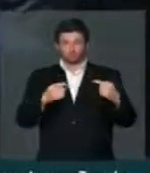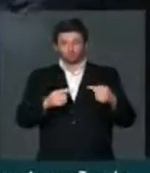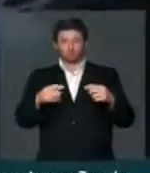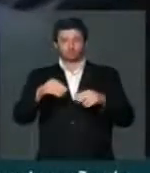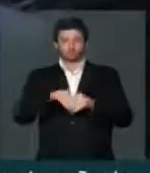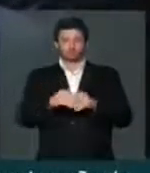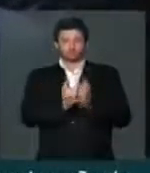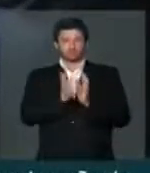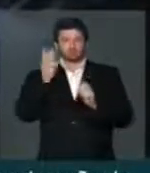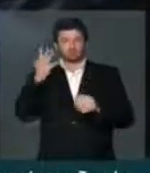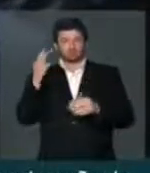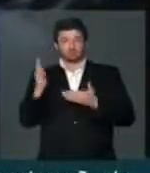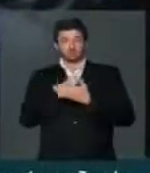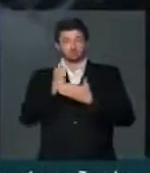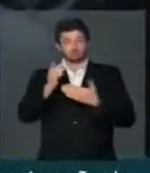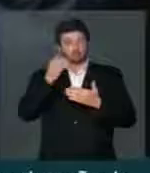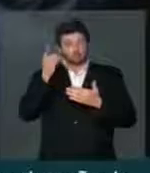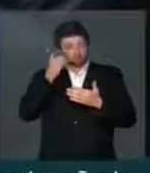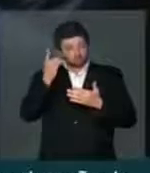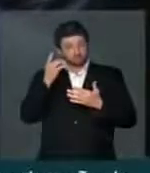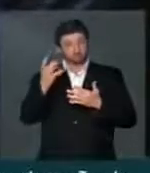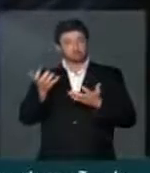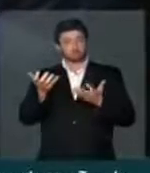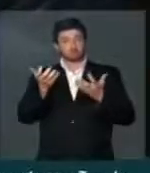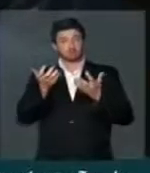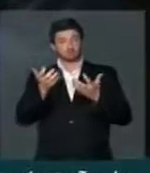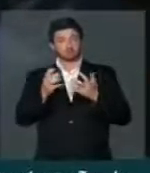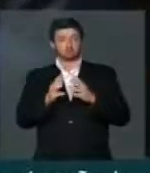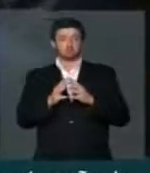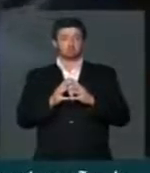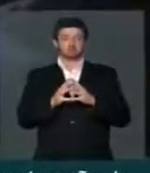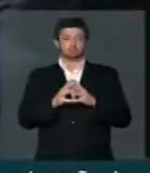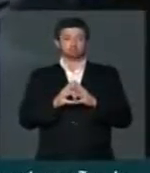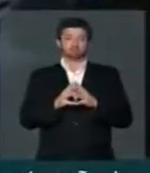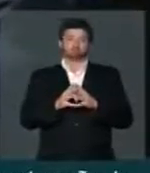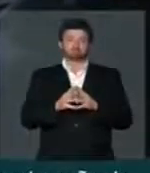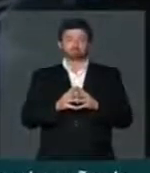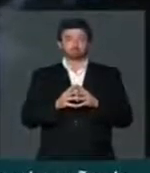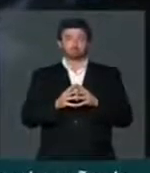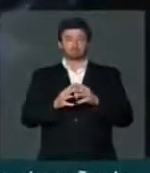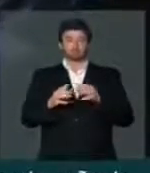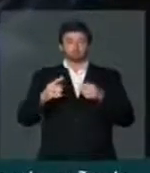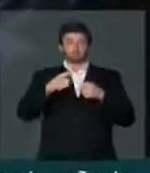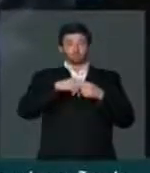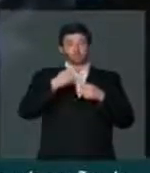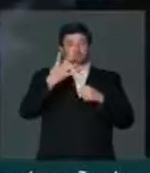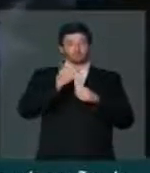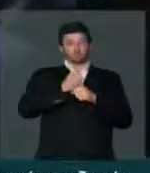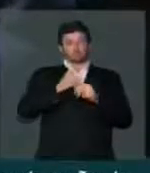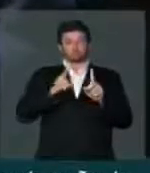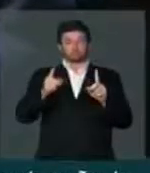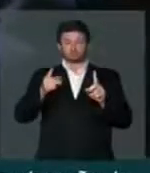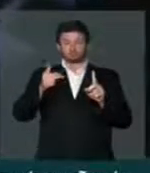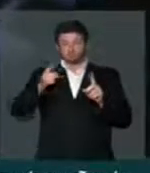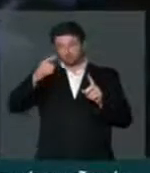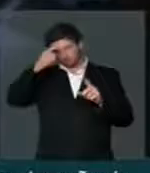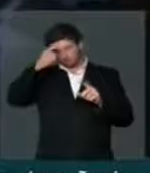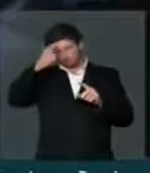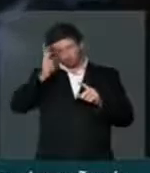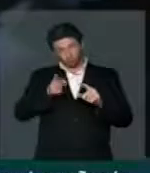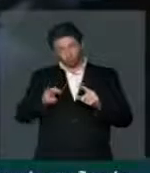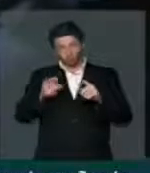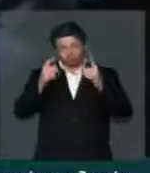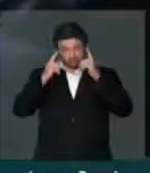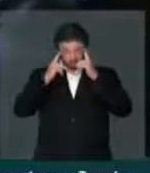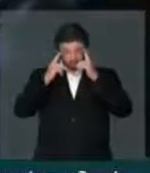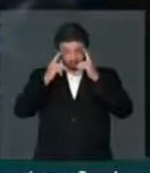bancada, alguns parlamentares que gostariam de voltar para 4 anos, porém, para manter a coerência,